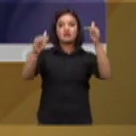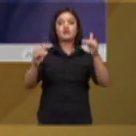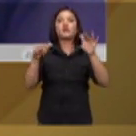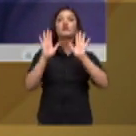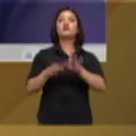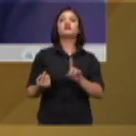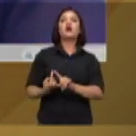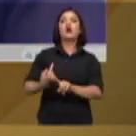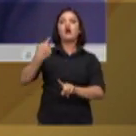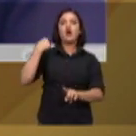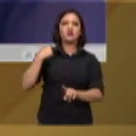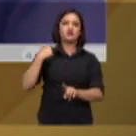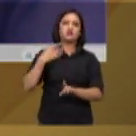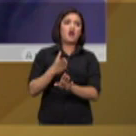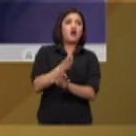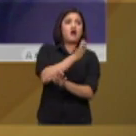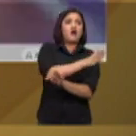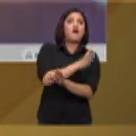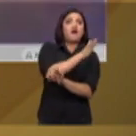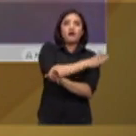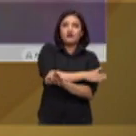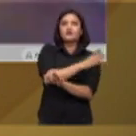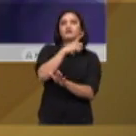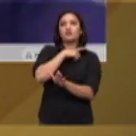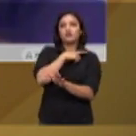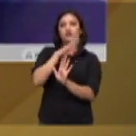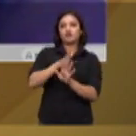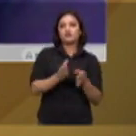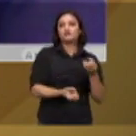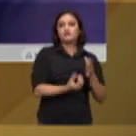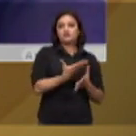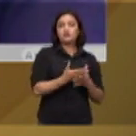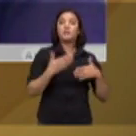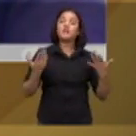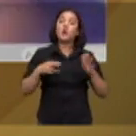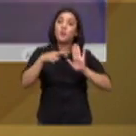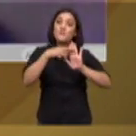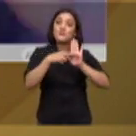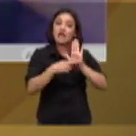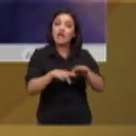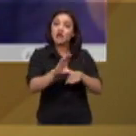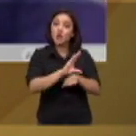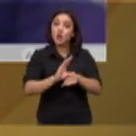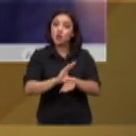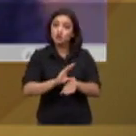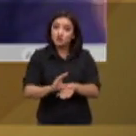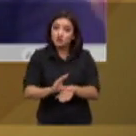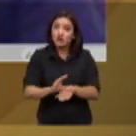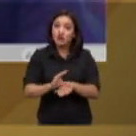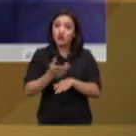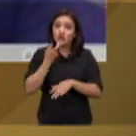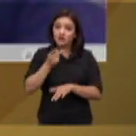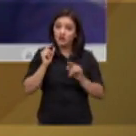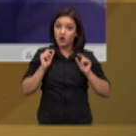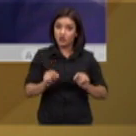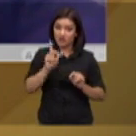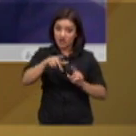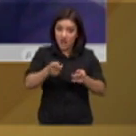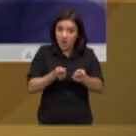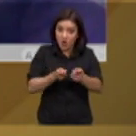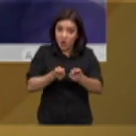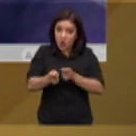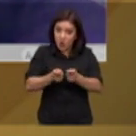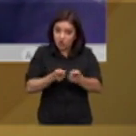existiam naquela época. E uma regra constitucional que expressamente dá